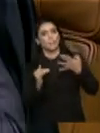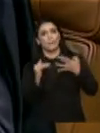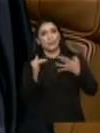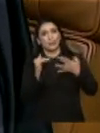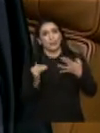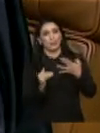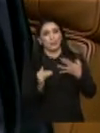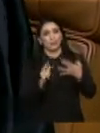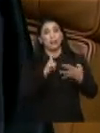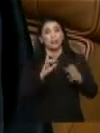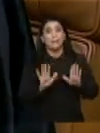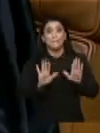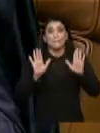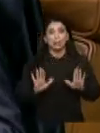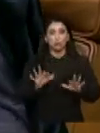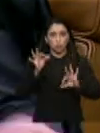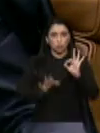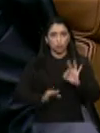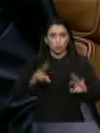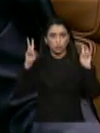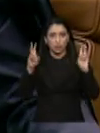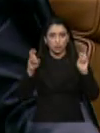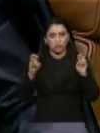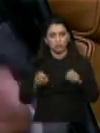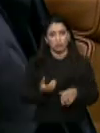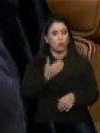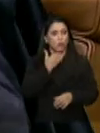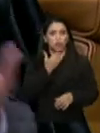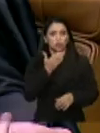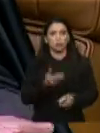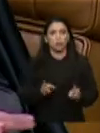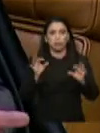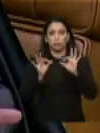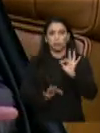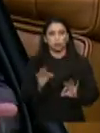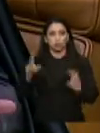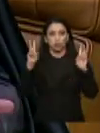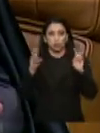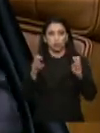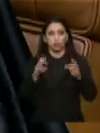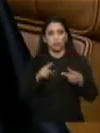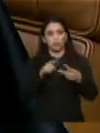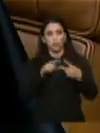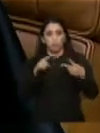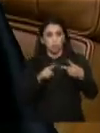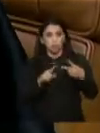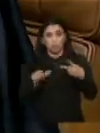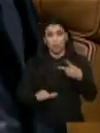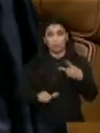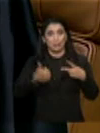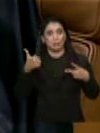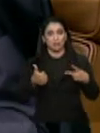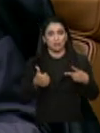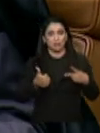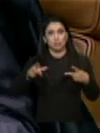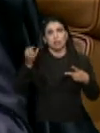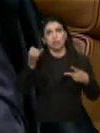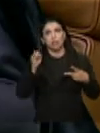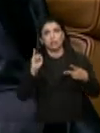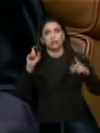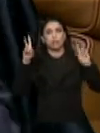o julgamento desses temas, e não é à toa que estamos a julgar os temas, dois pela primeira vez. Se fossem temas